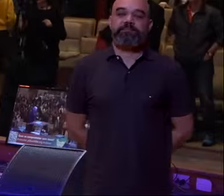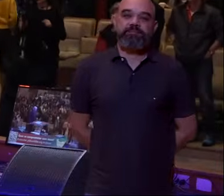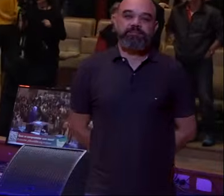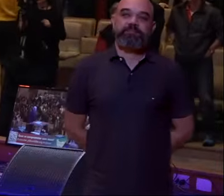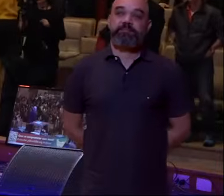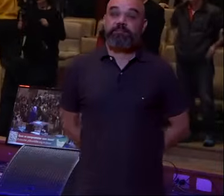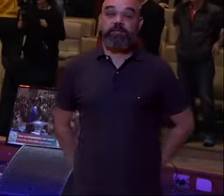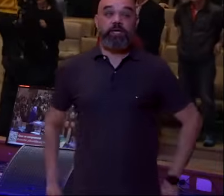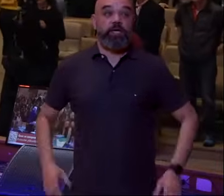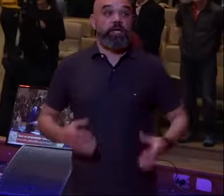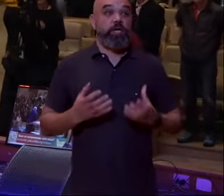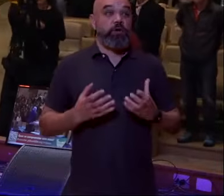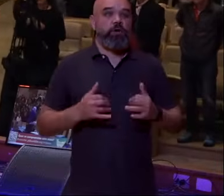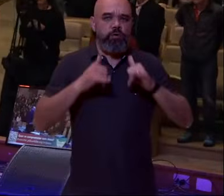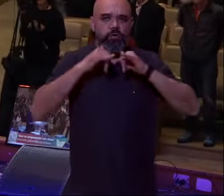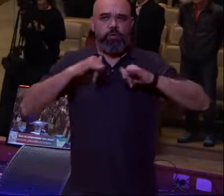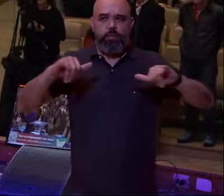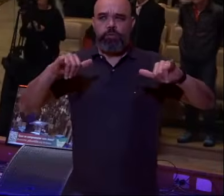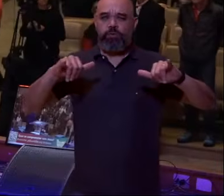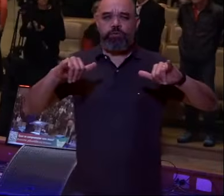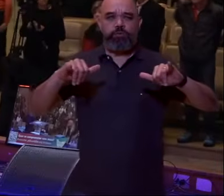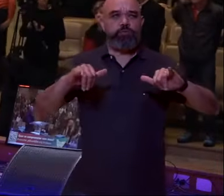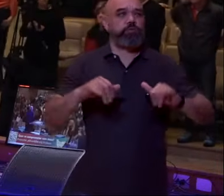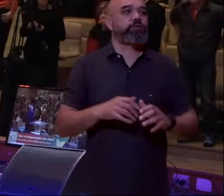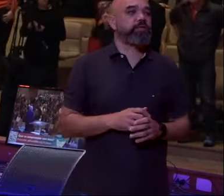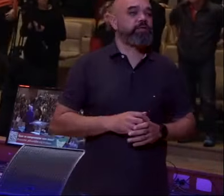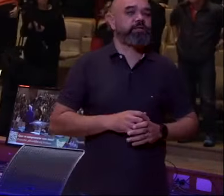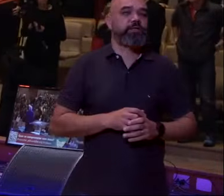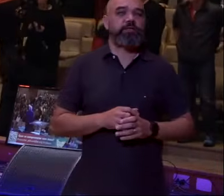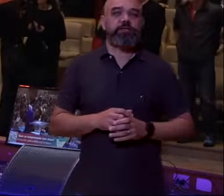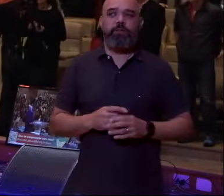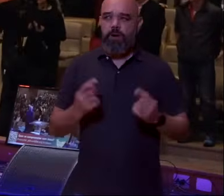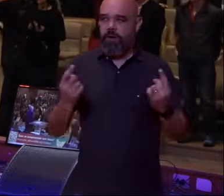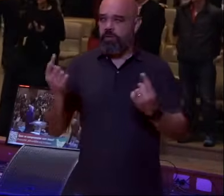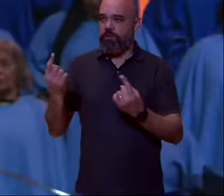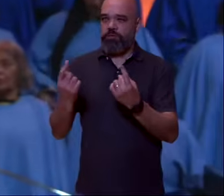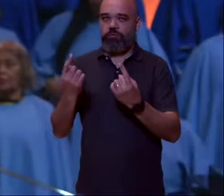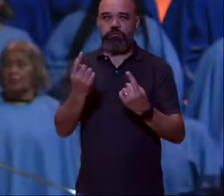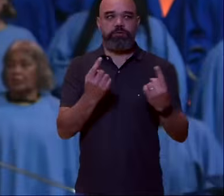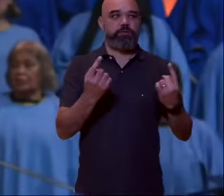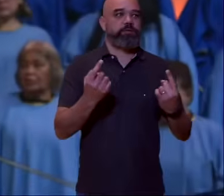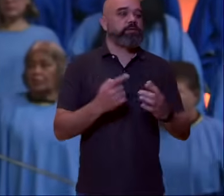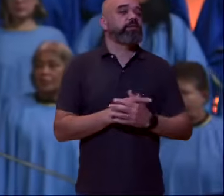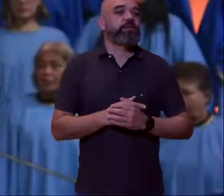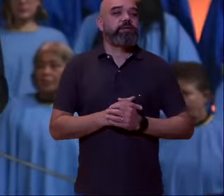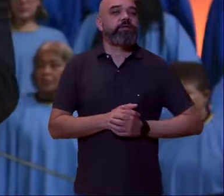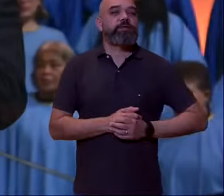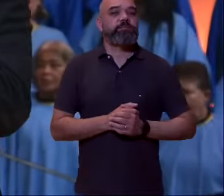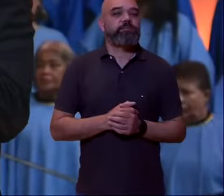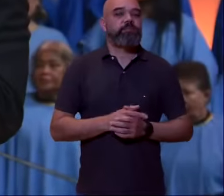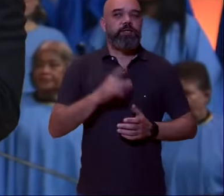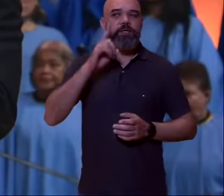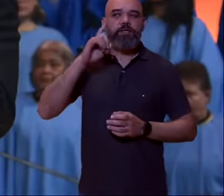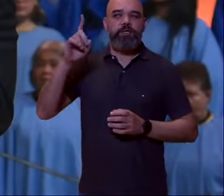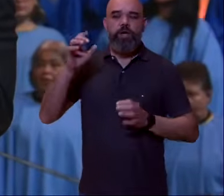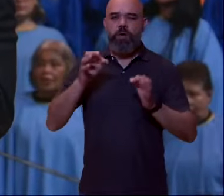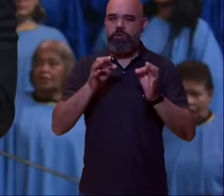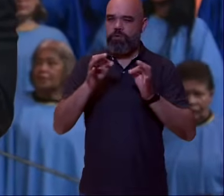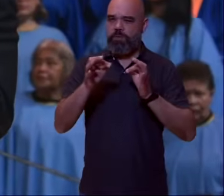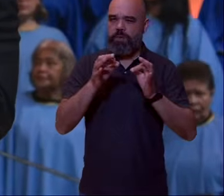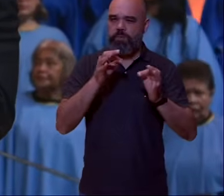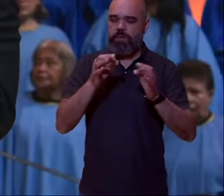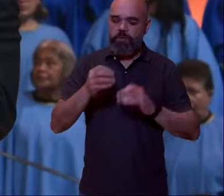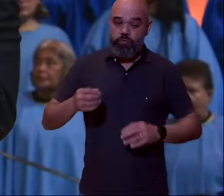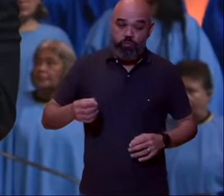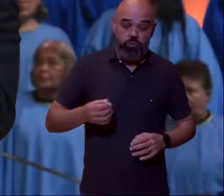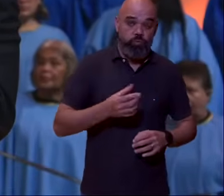Eu quero falar uma coisa que está no meu coração, para cada um de vocês. Deus está preparando um